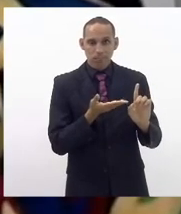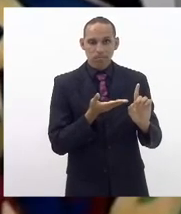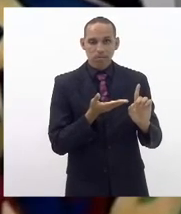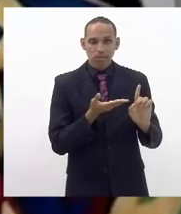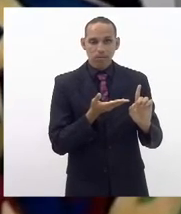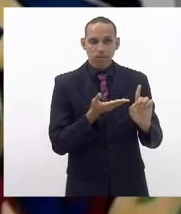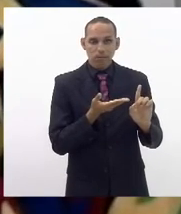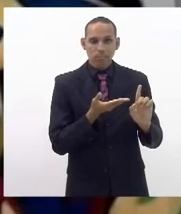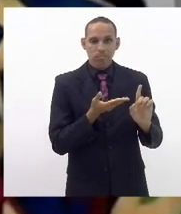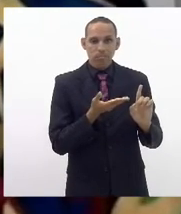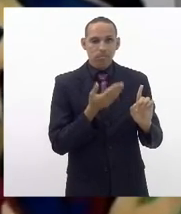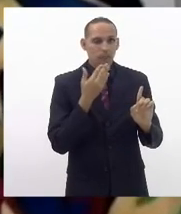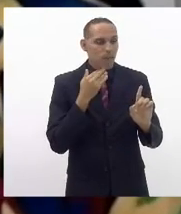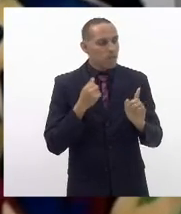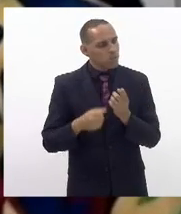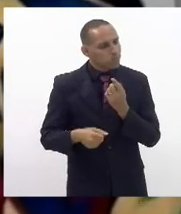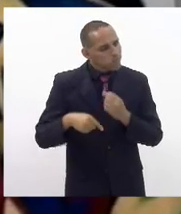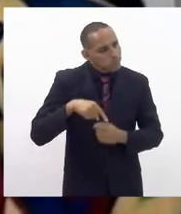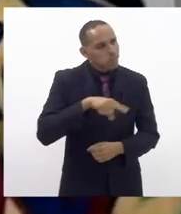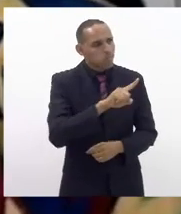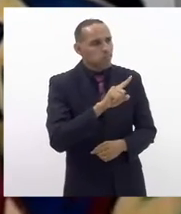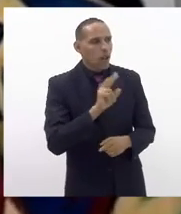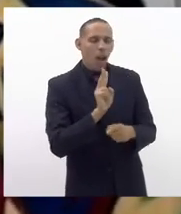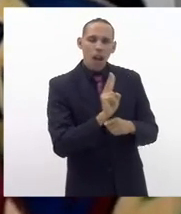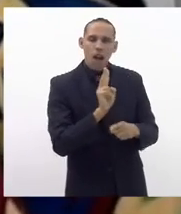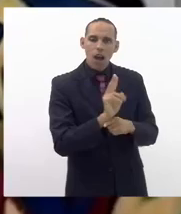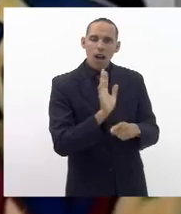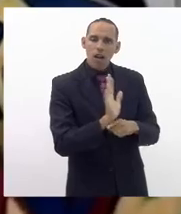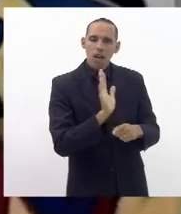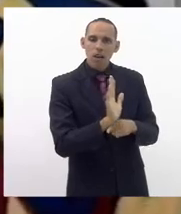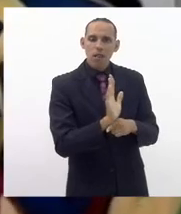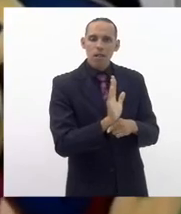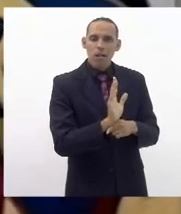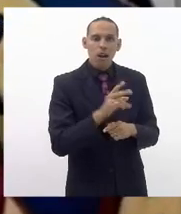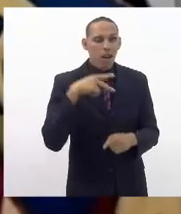socorro de uma vereadora que tinha,